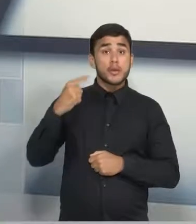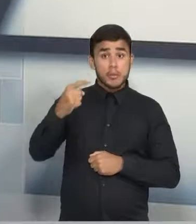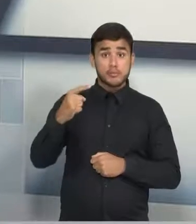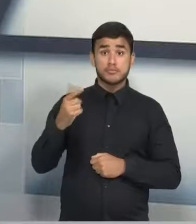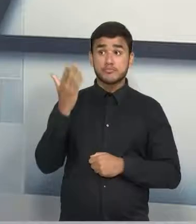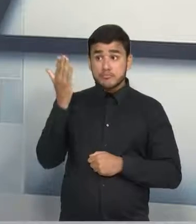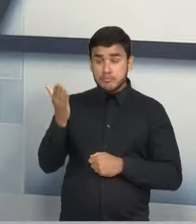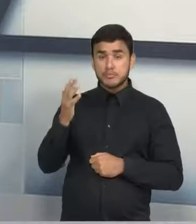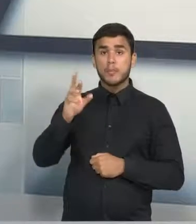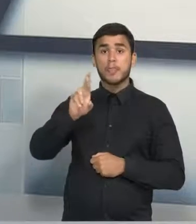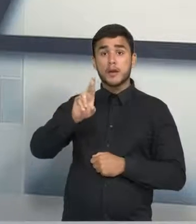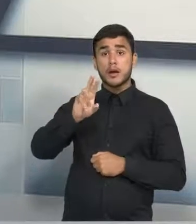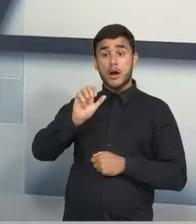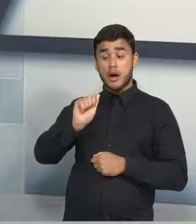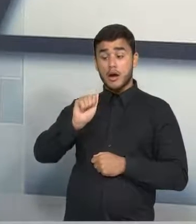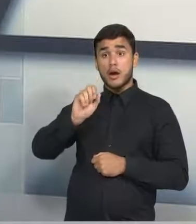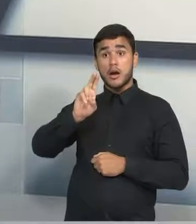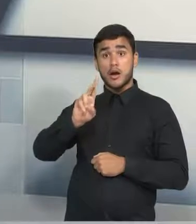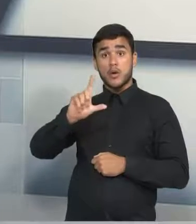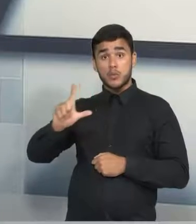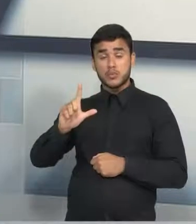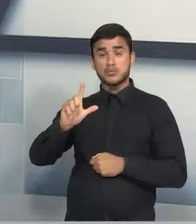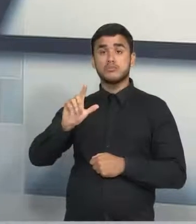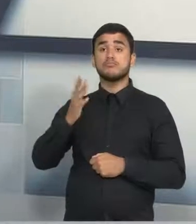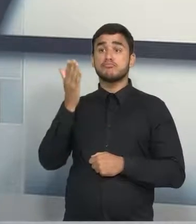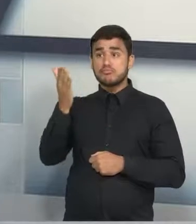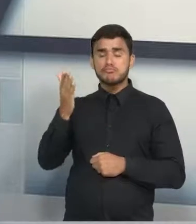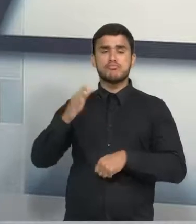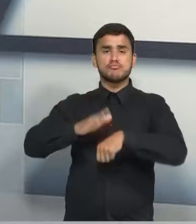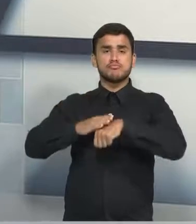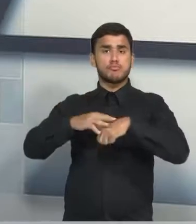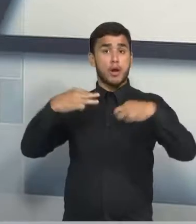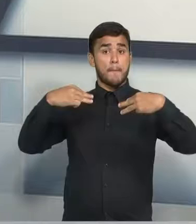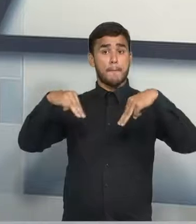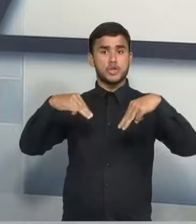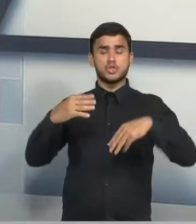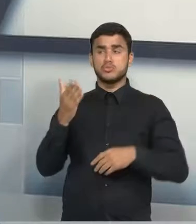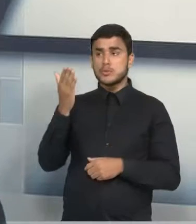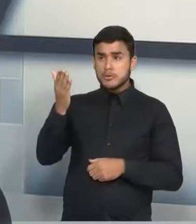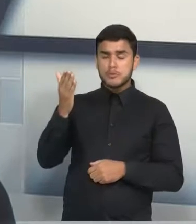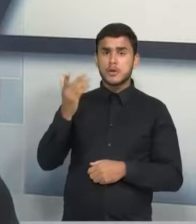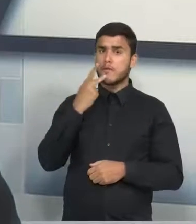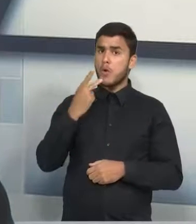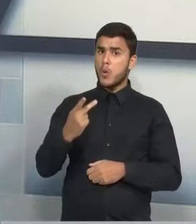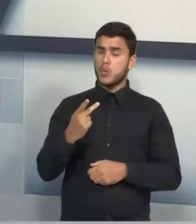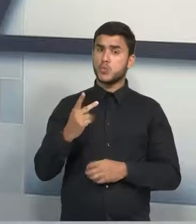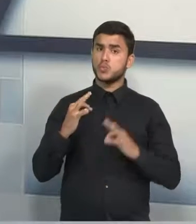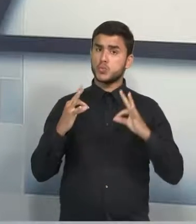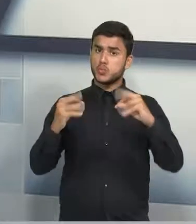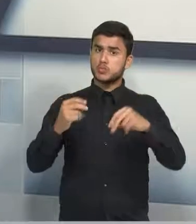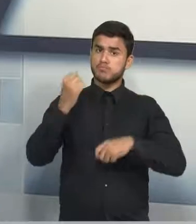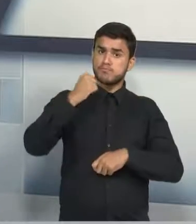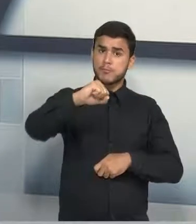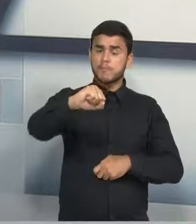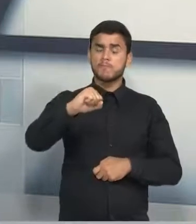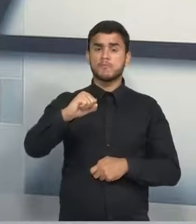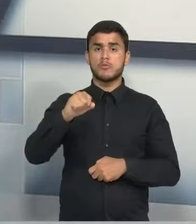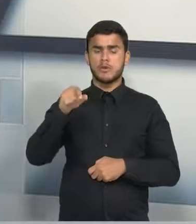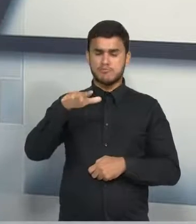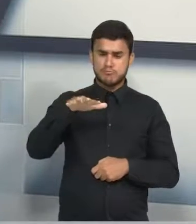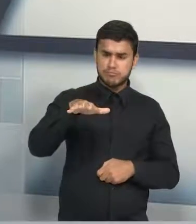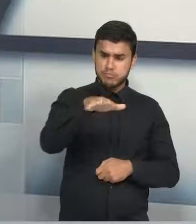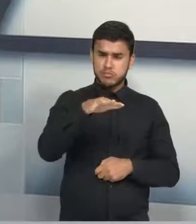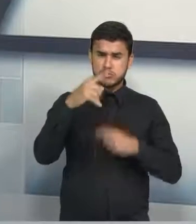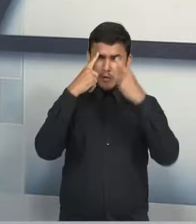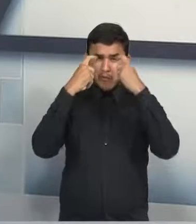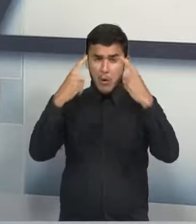logo depois o ministro Raul Jungmann deu uma declaração, que eu vou discutir aqui no segundo bloco, dizendo que o sistema de segurança